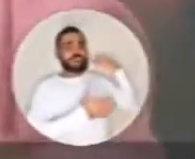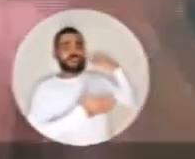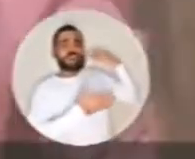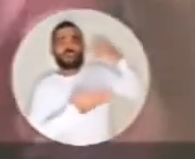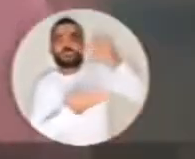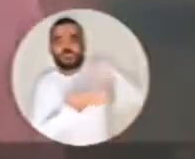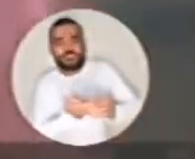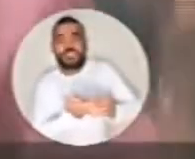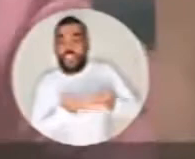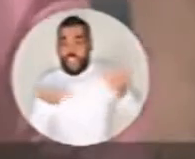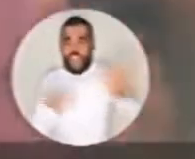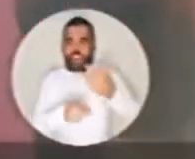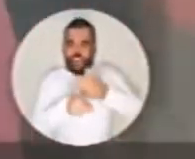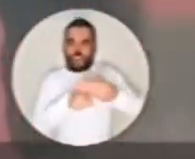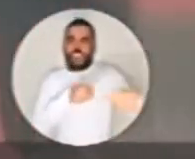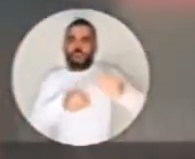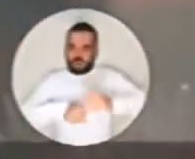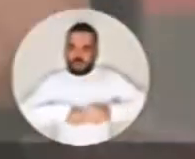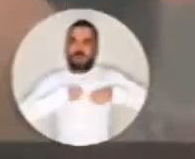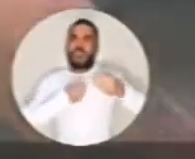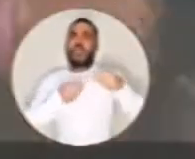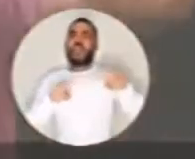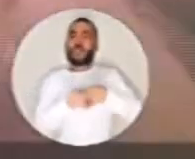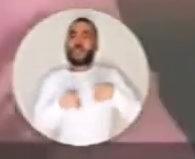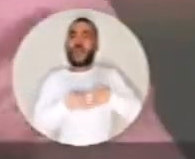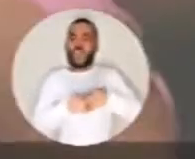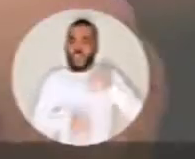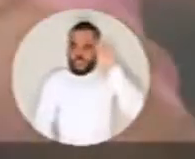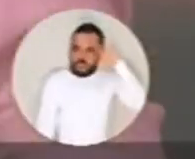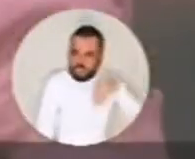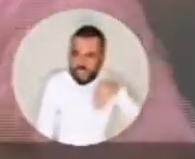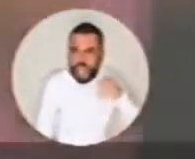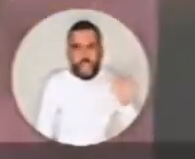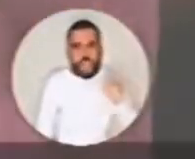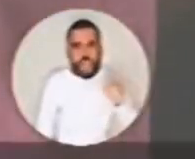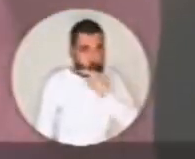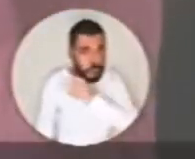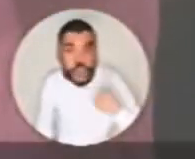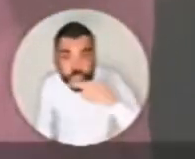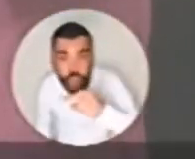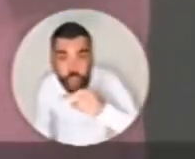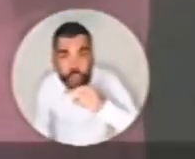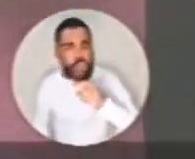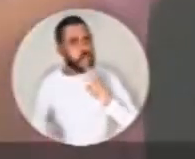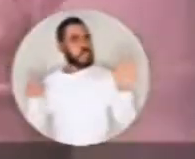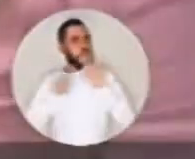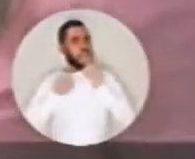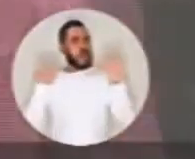E eu tenho certeza que essa vitória também vai ser com muito esforço. Eu não vou desistir. Vocês vão? Não!